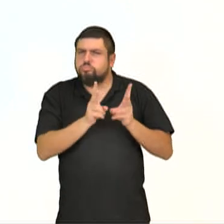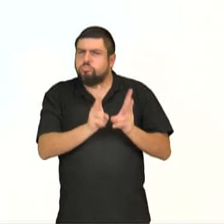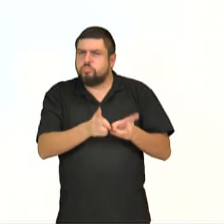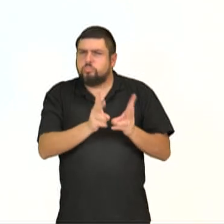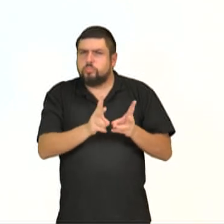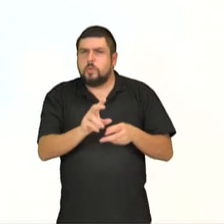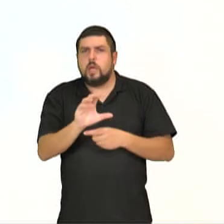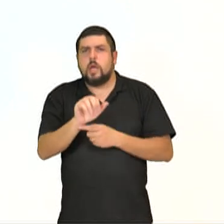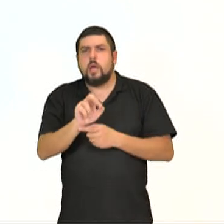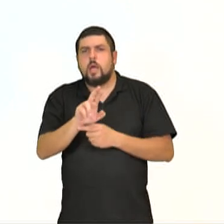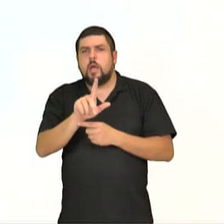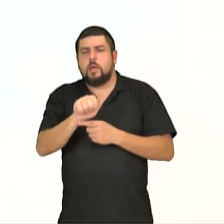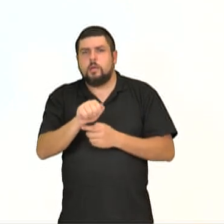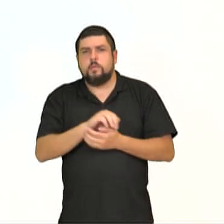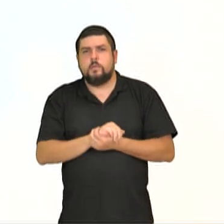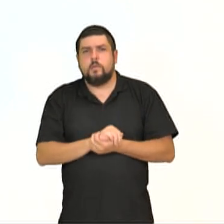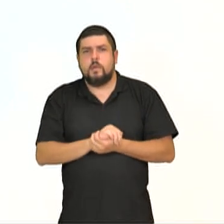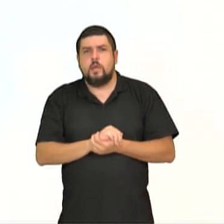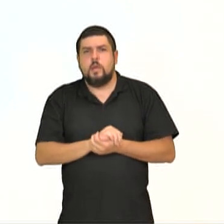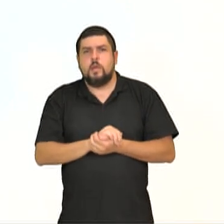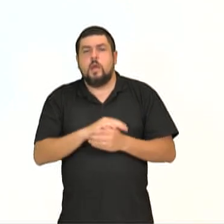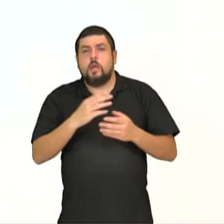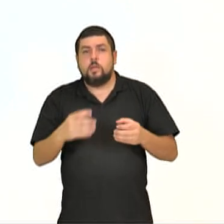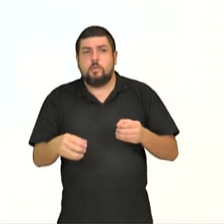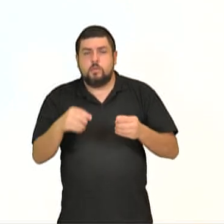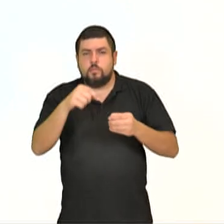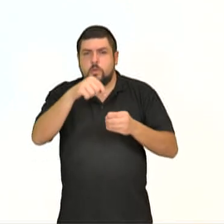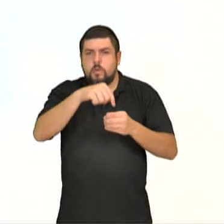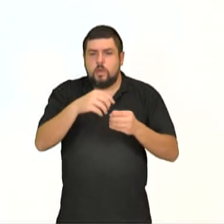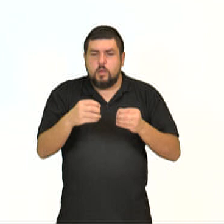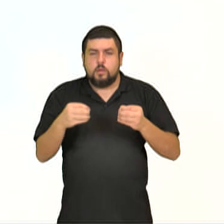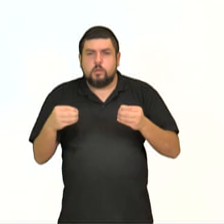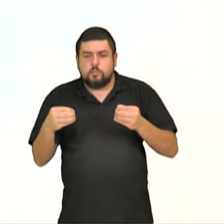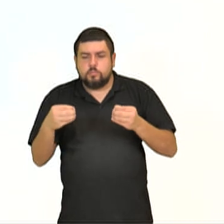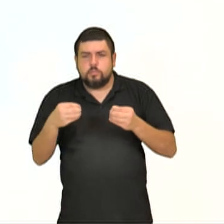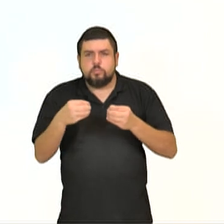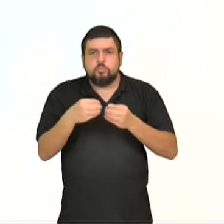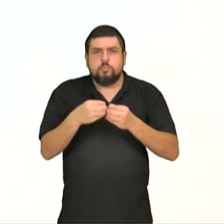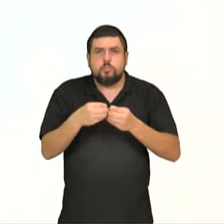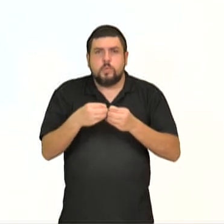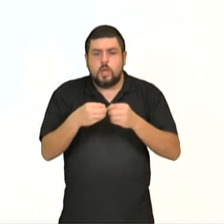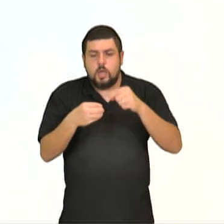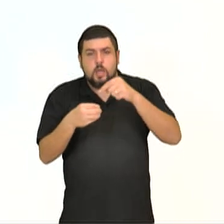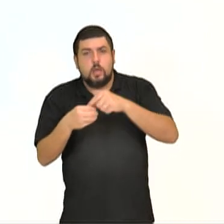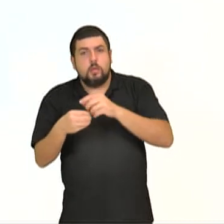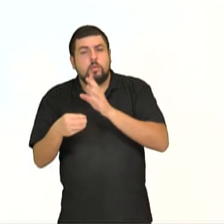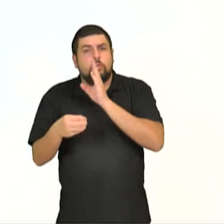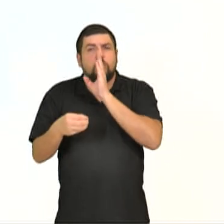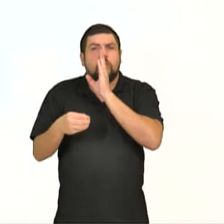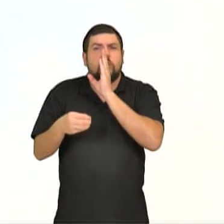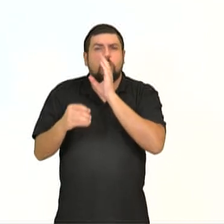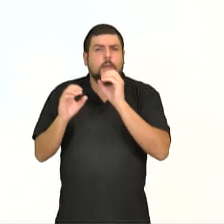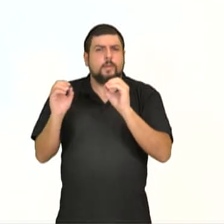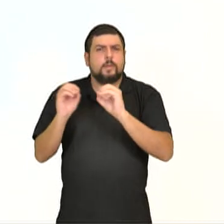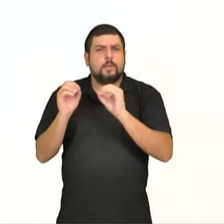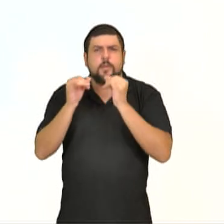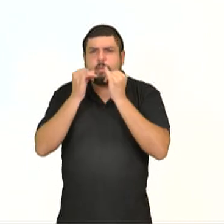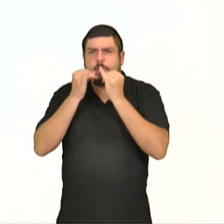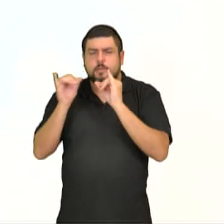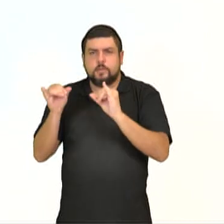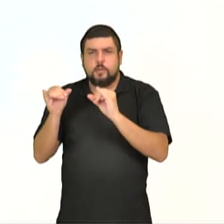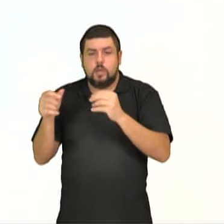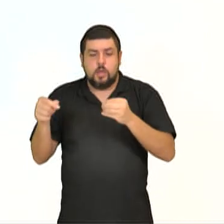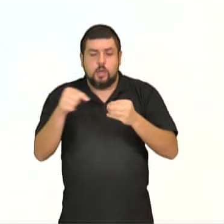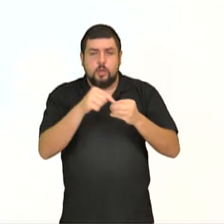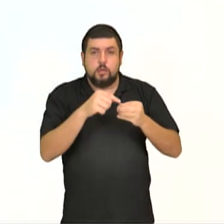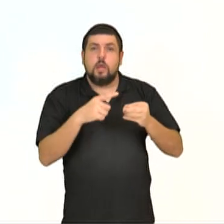corpo eletrizado tem que ser condutor, assim como o corpo que eu vou eletrizar, o corpo neutro. Os corpos têm que ser condutores. Para quê?